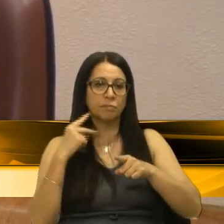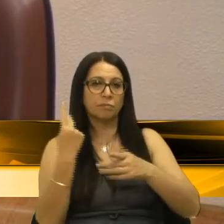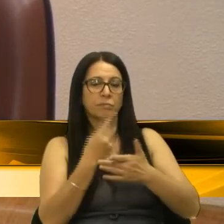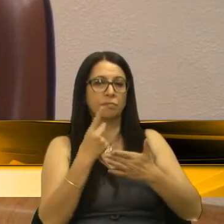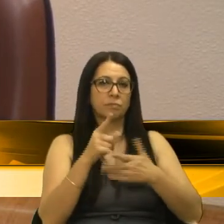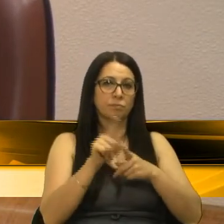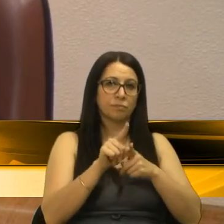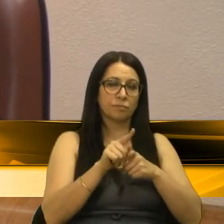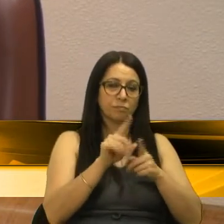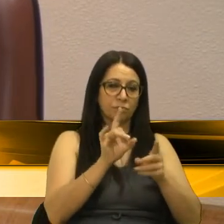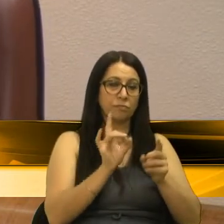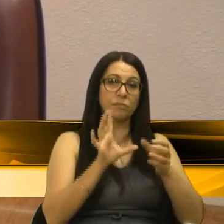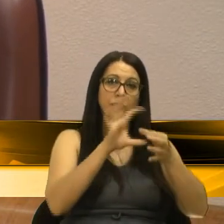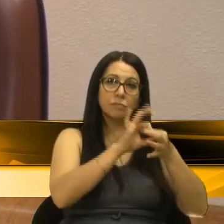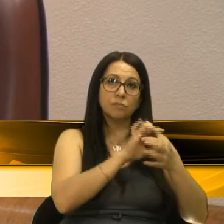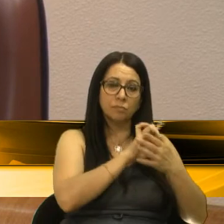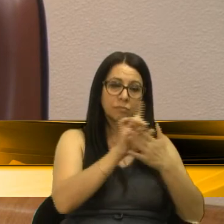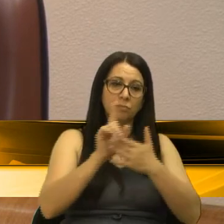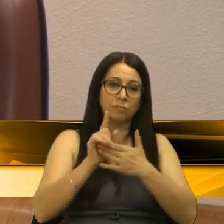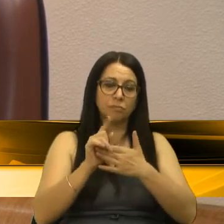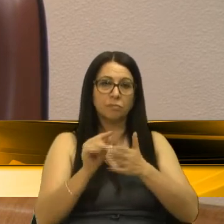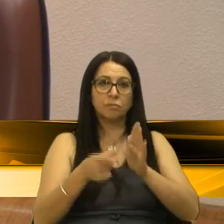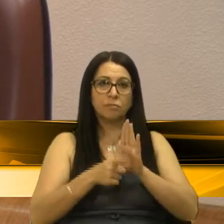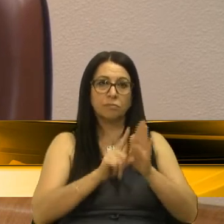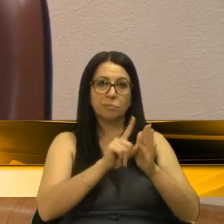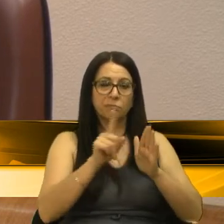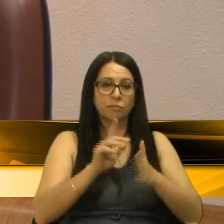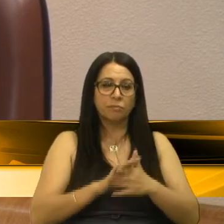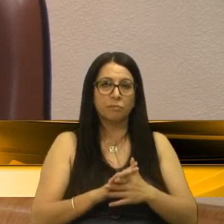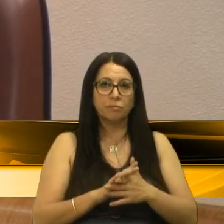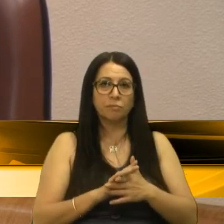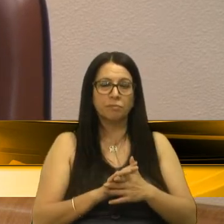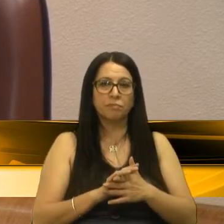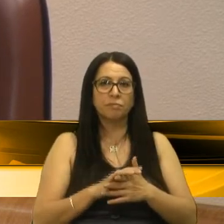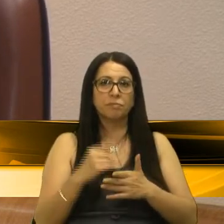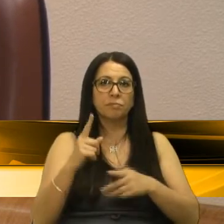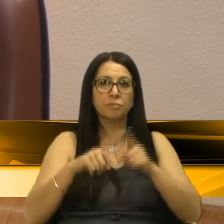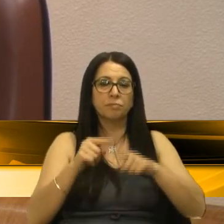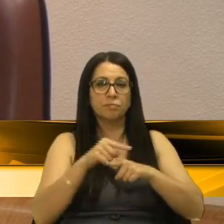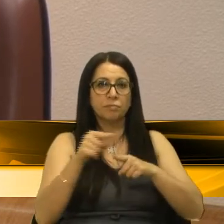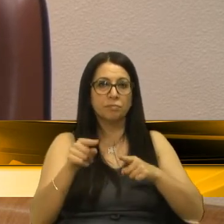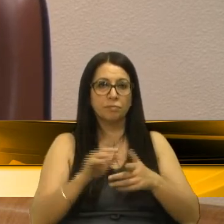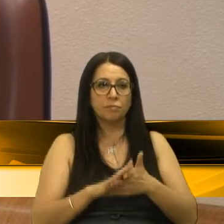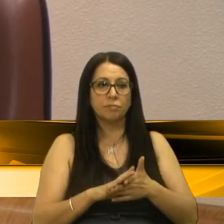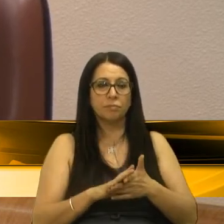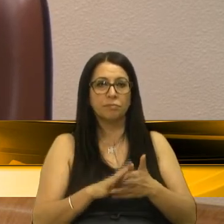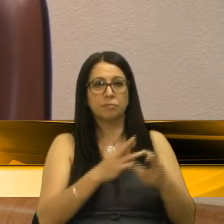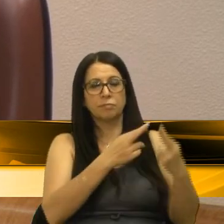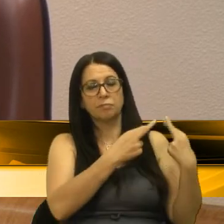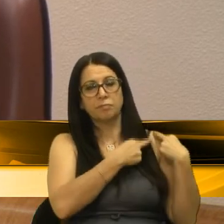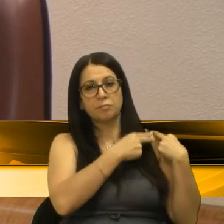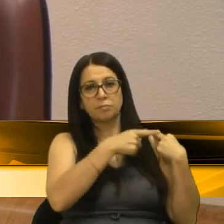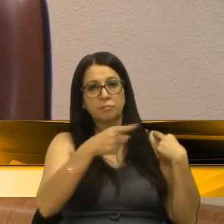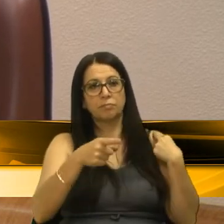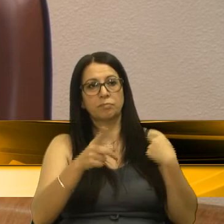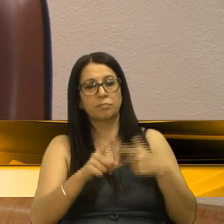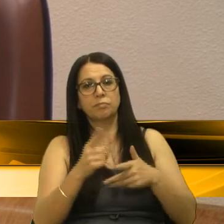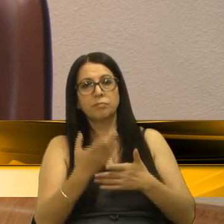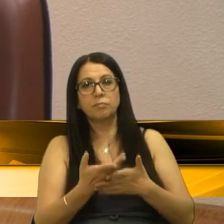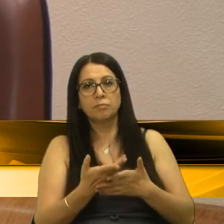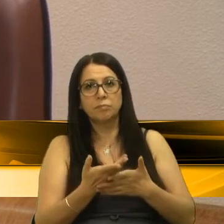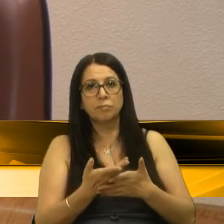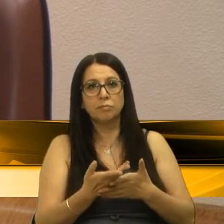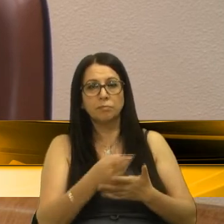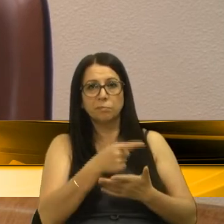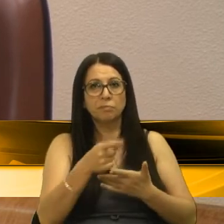ficar vinculada à licença previamente expedida para a unidade administrativa responsável pelo condomínio, desde que a unidade